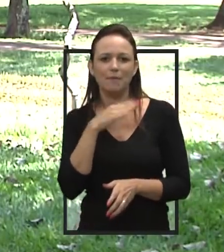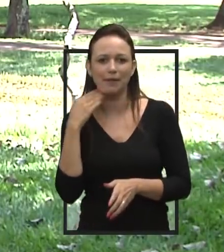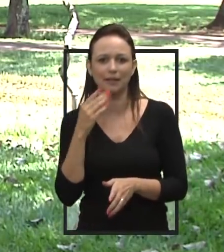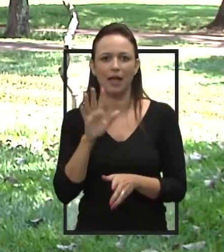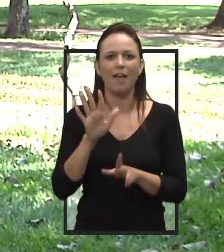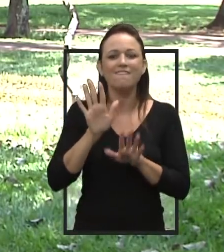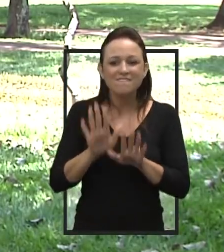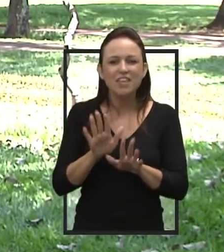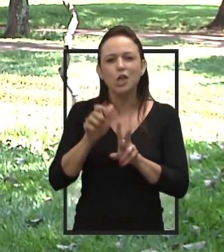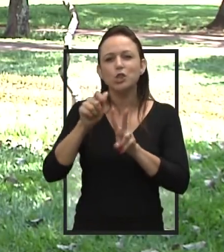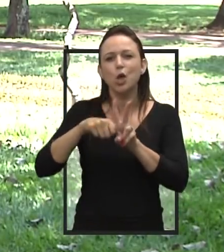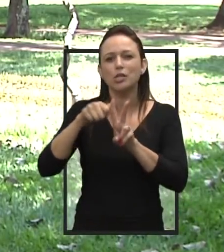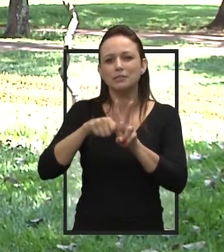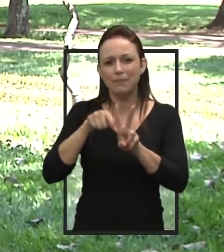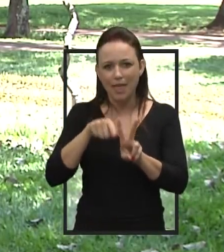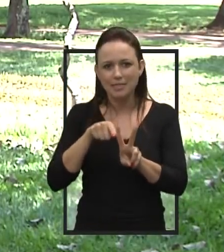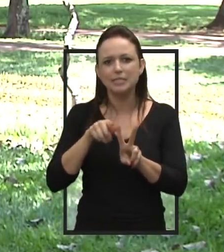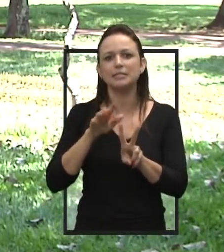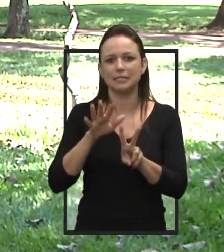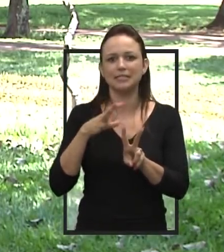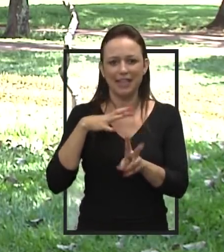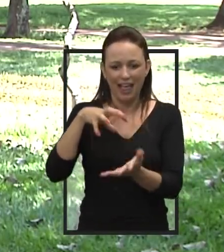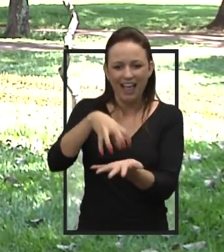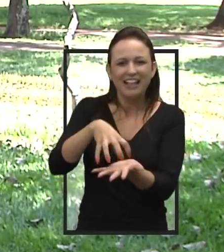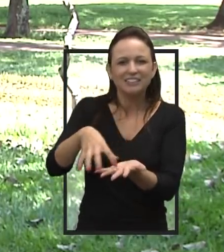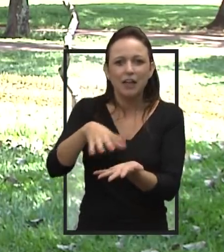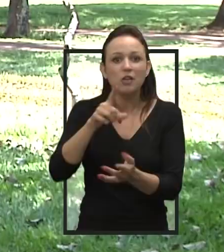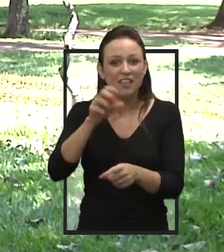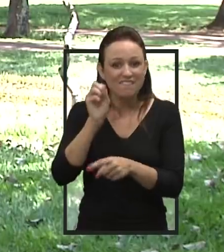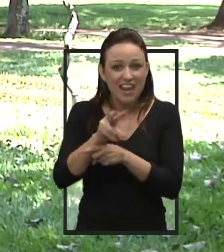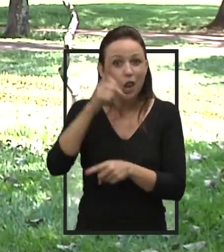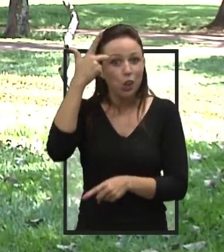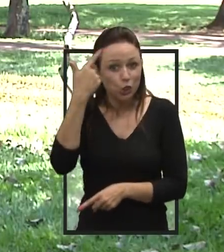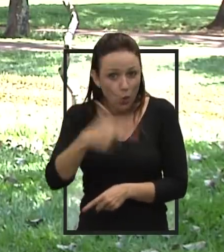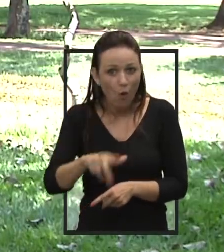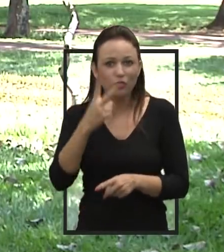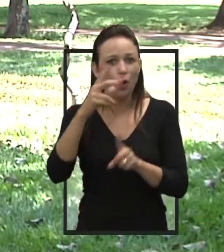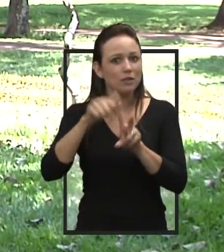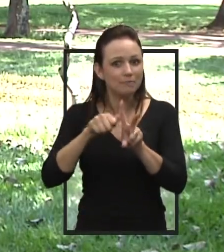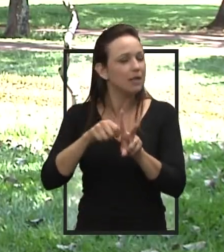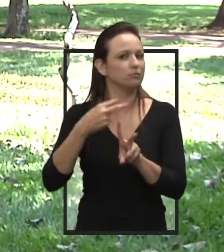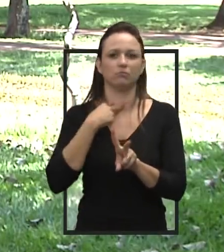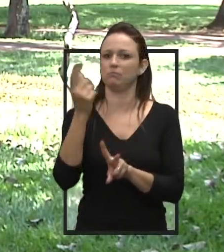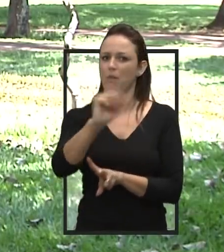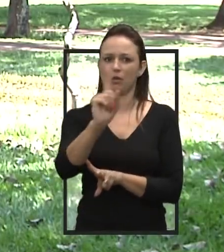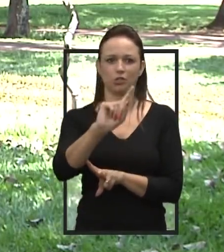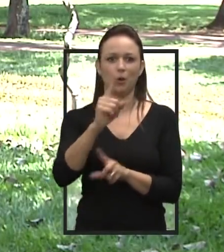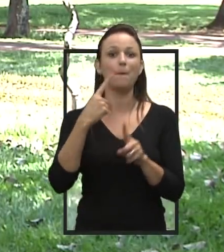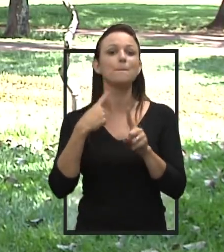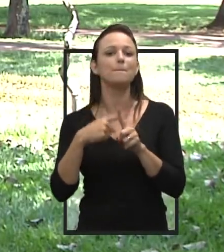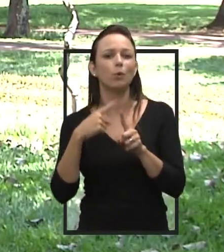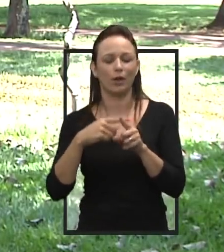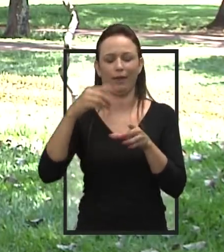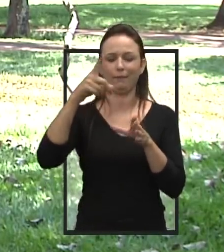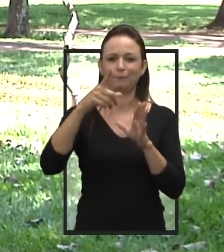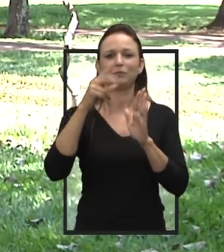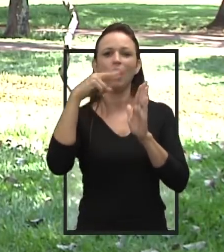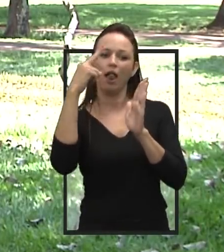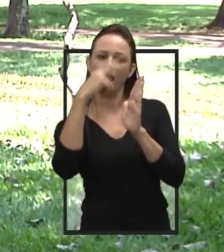meses. Só que durante 2 meses você não pode passar veneno de novo. Porque o veneno, na concentração recomendada